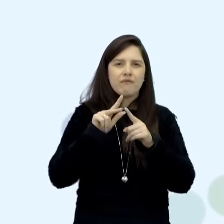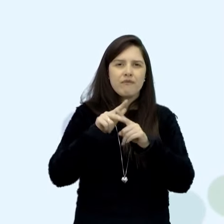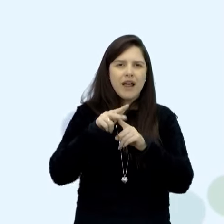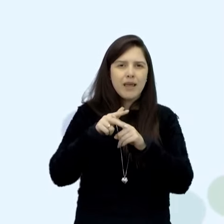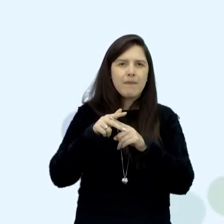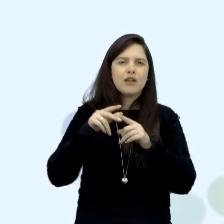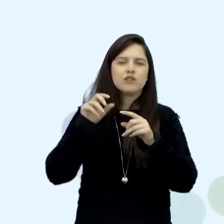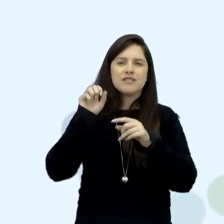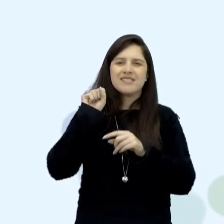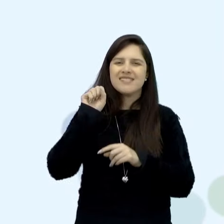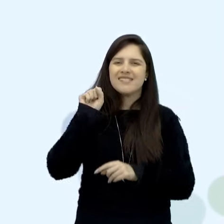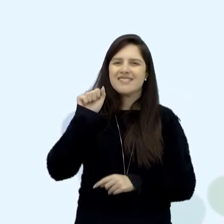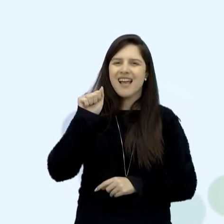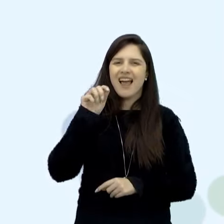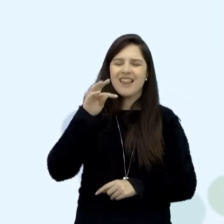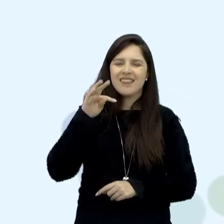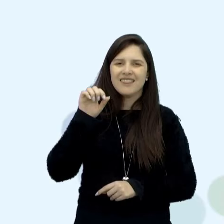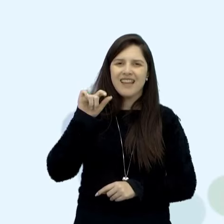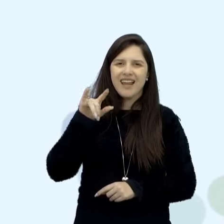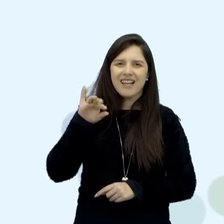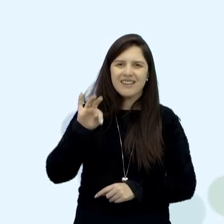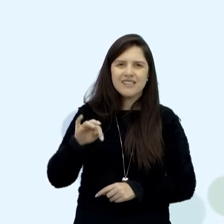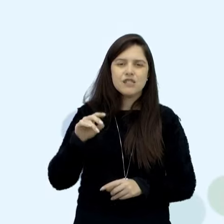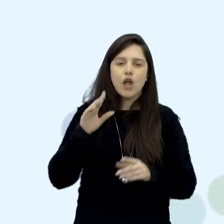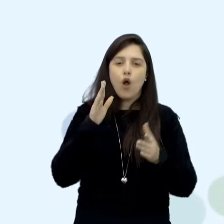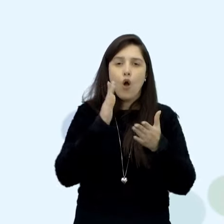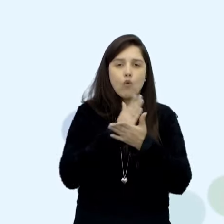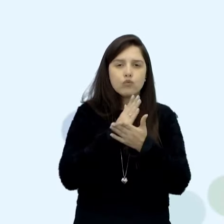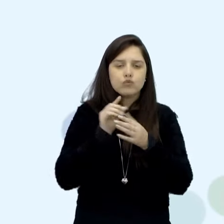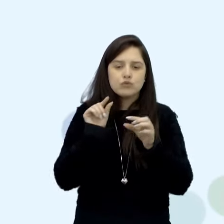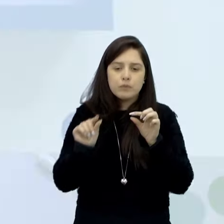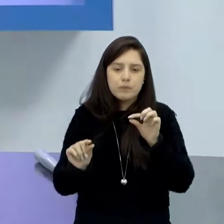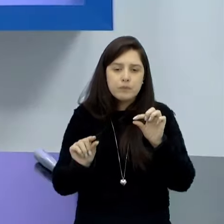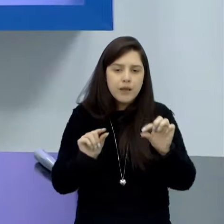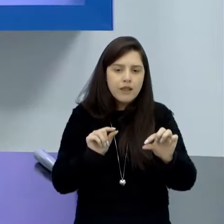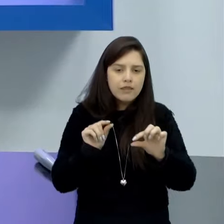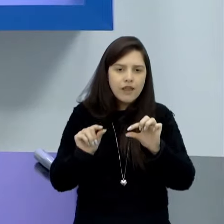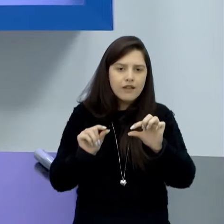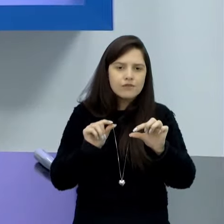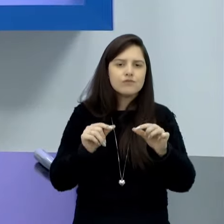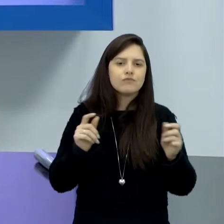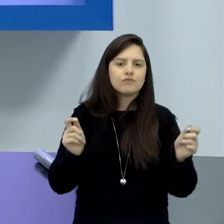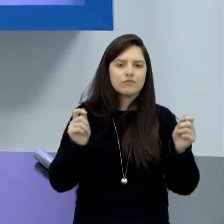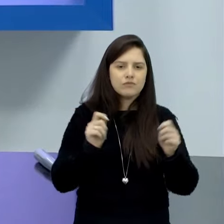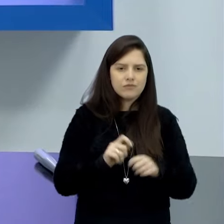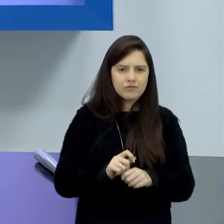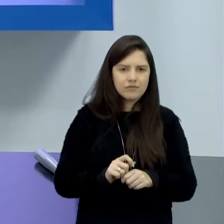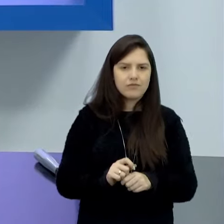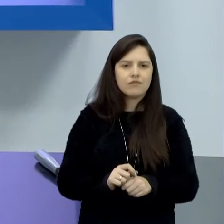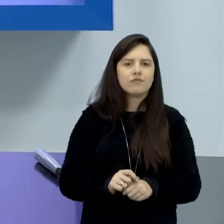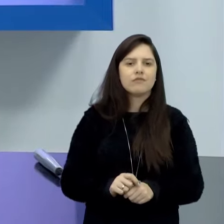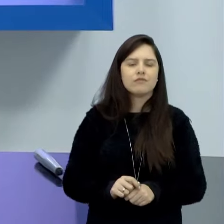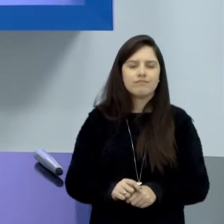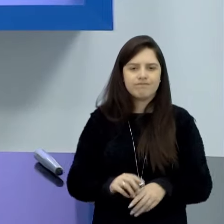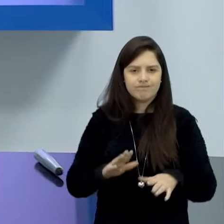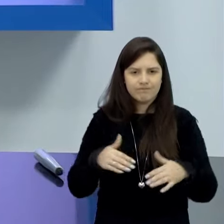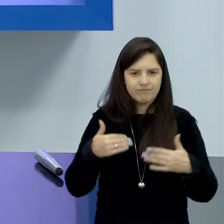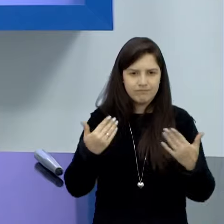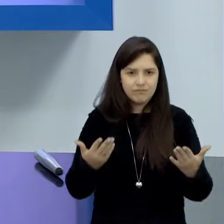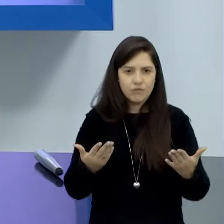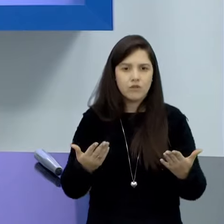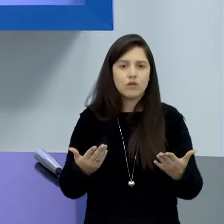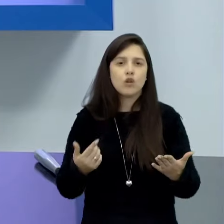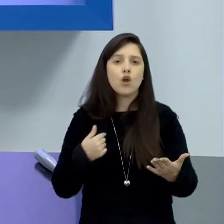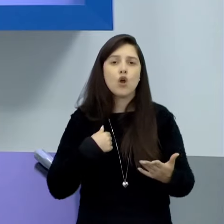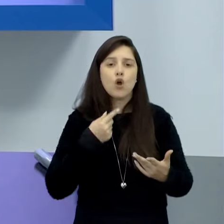satélites e até mesmo pedaços da Estação Espacial Mir, que era uma estação espacial russa. Então, eu